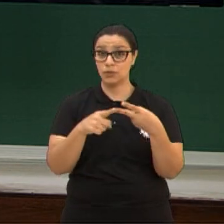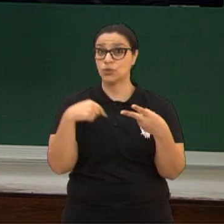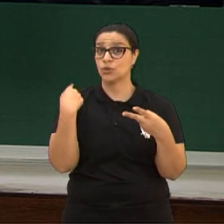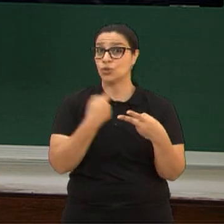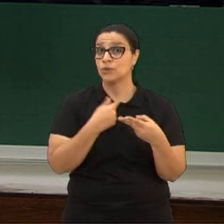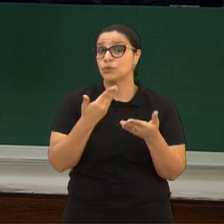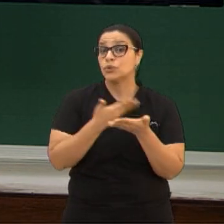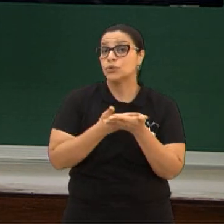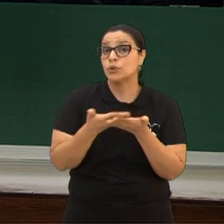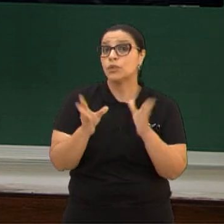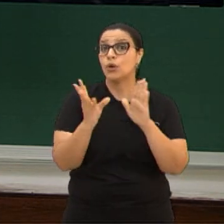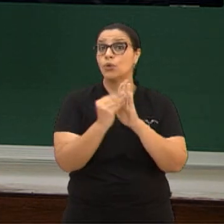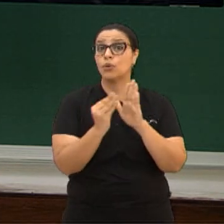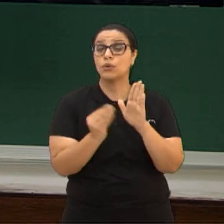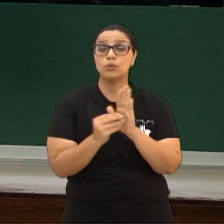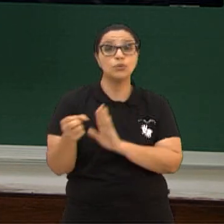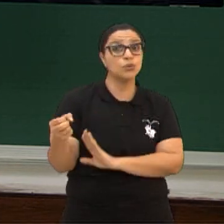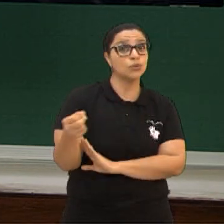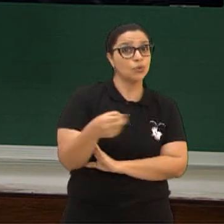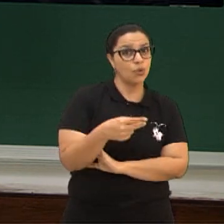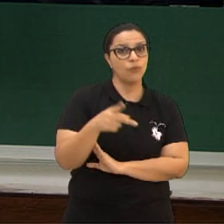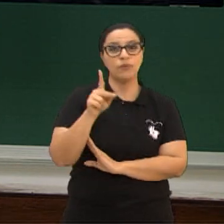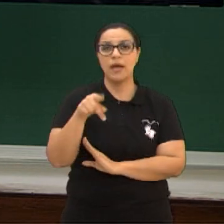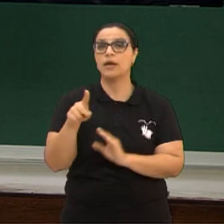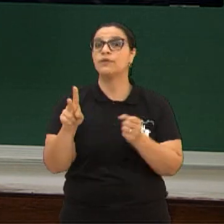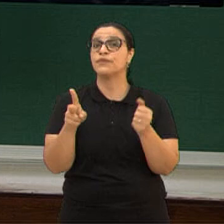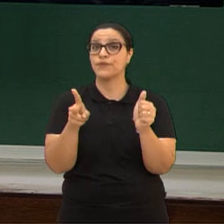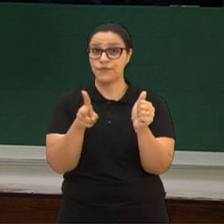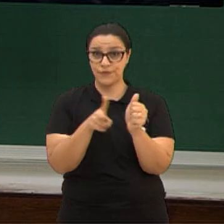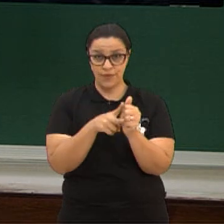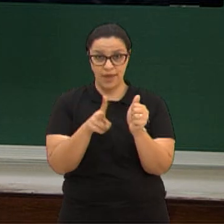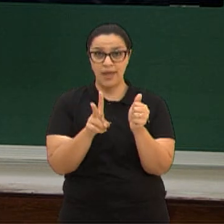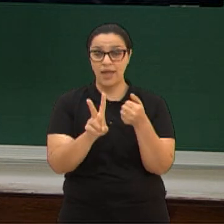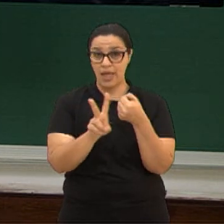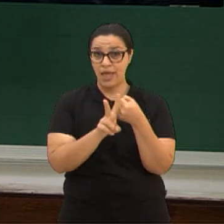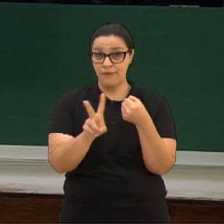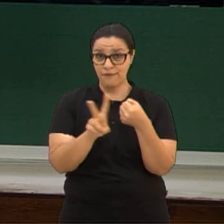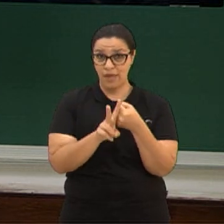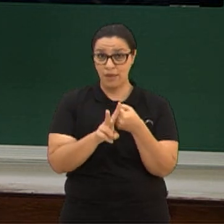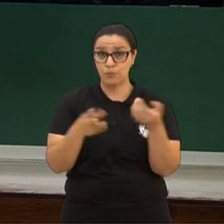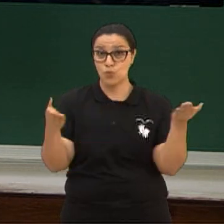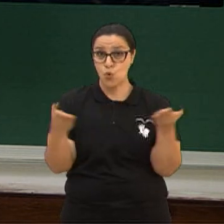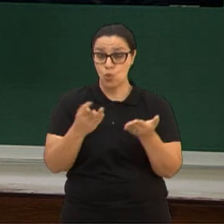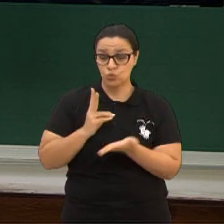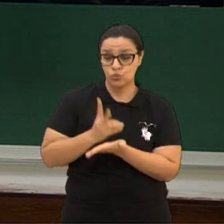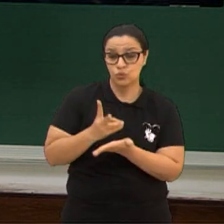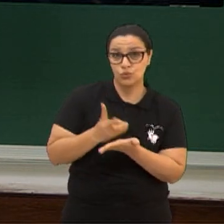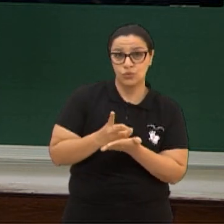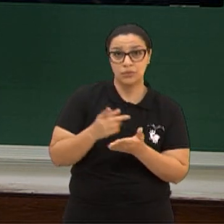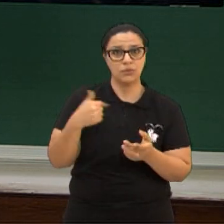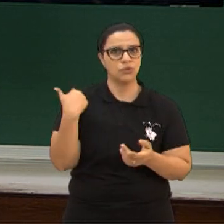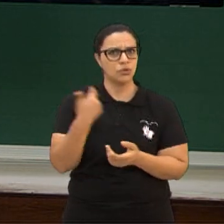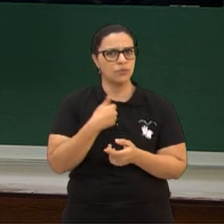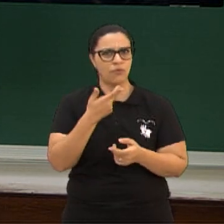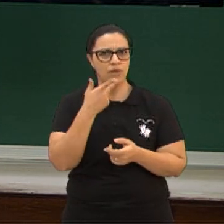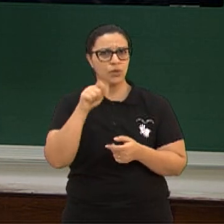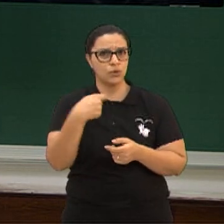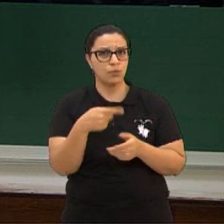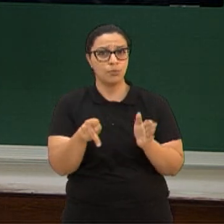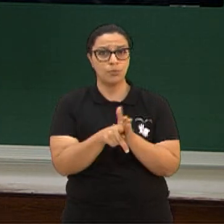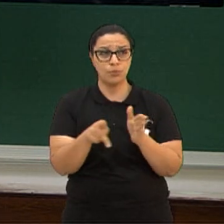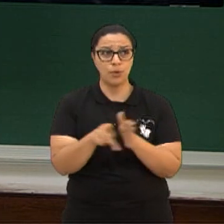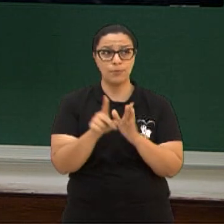vamos começar um conteúdo novo. Ele se chama Present Continuous. Hoje não vamos trabalhar